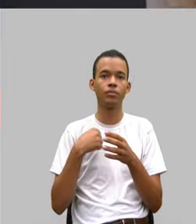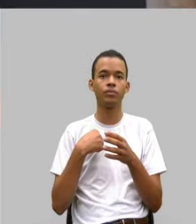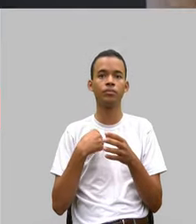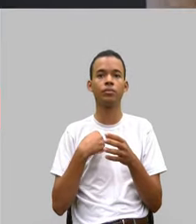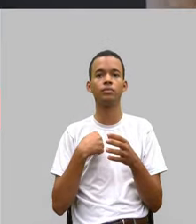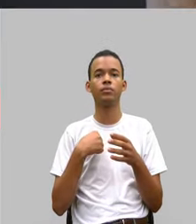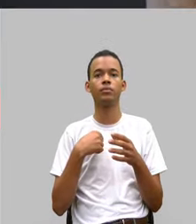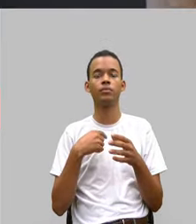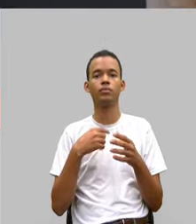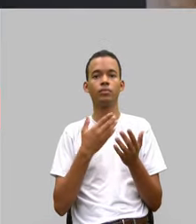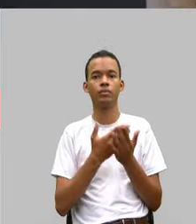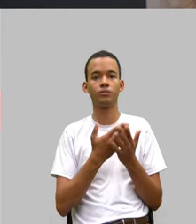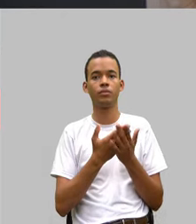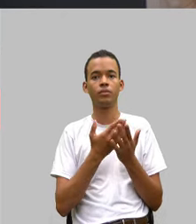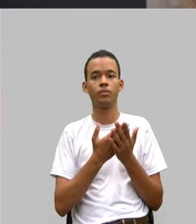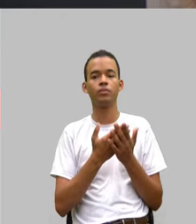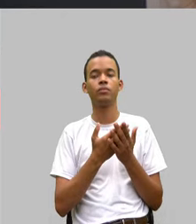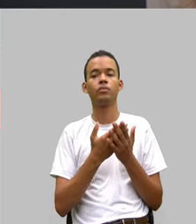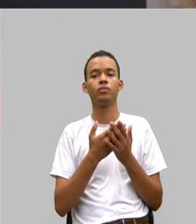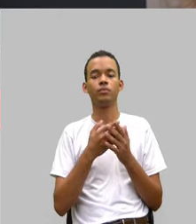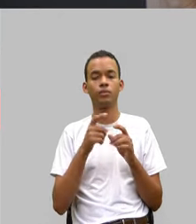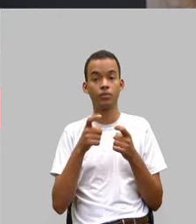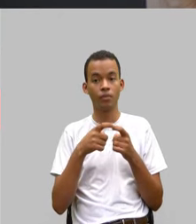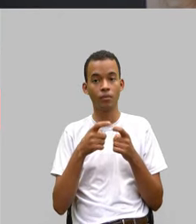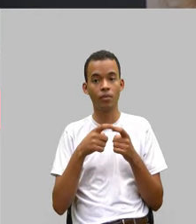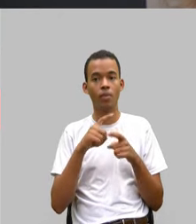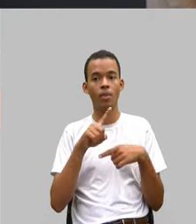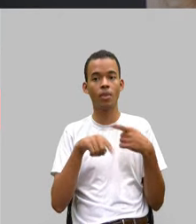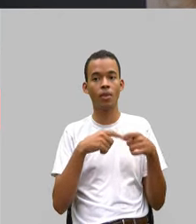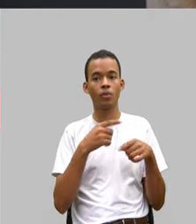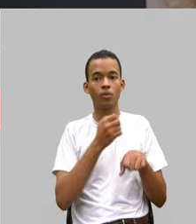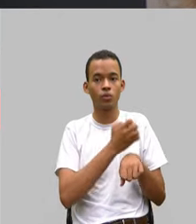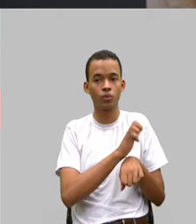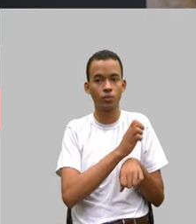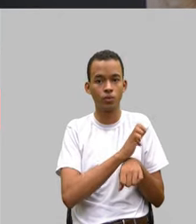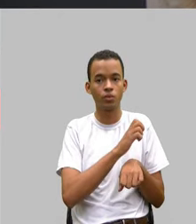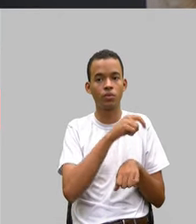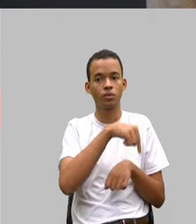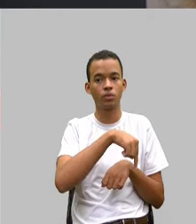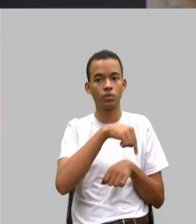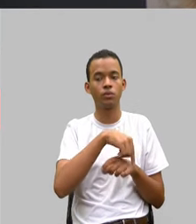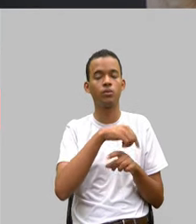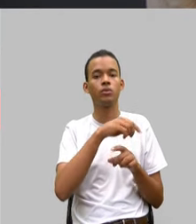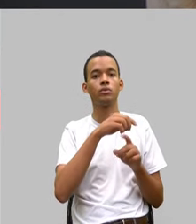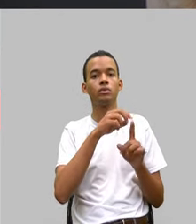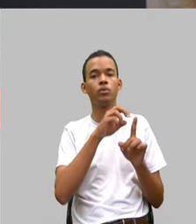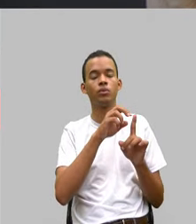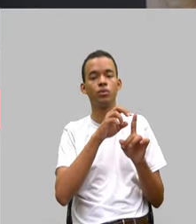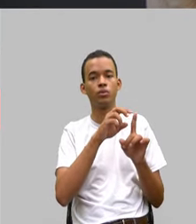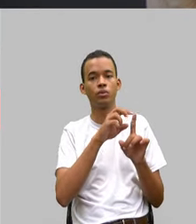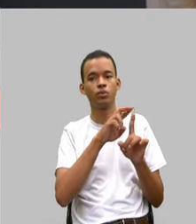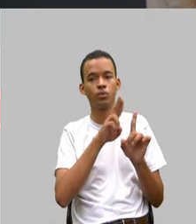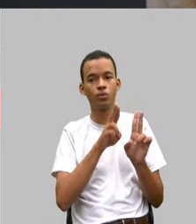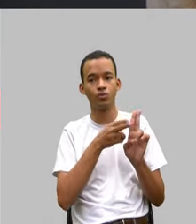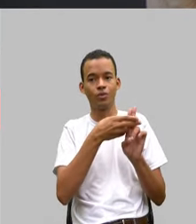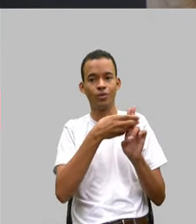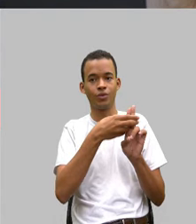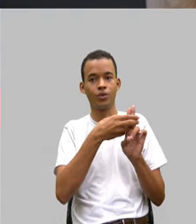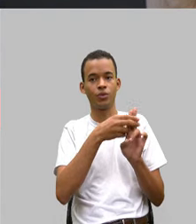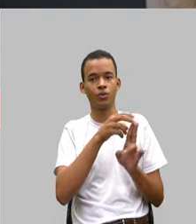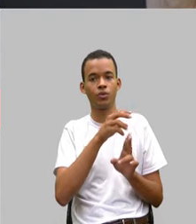né o o de Lom berens eh e gostaria também de trazer a minha perspectiva de ser uma